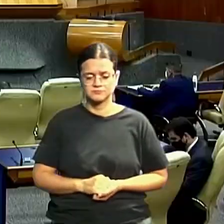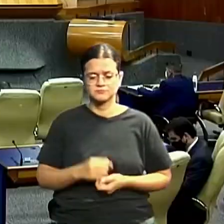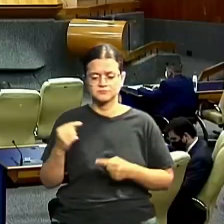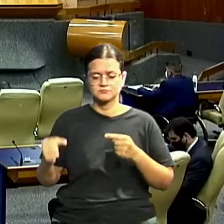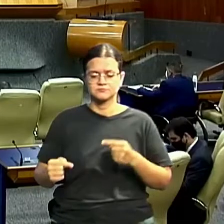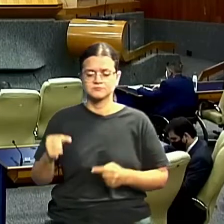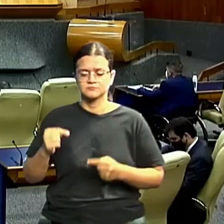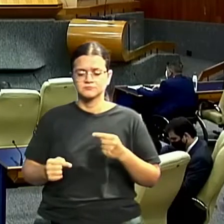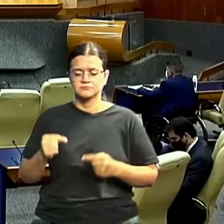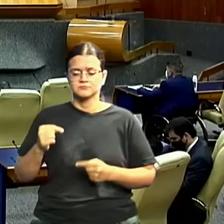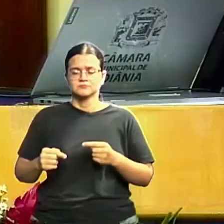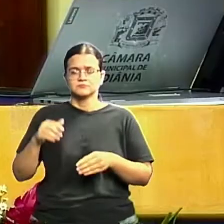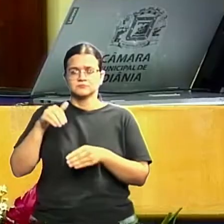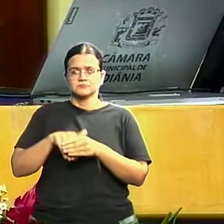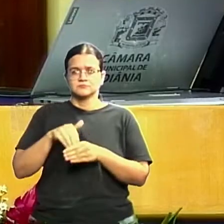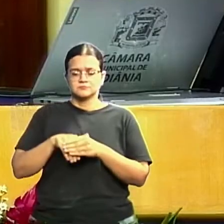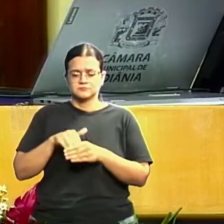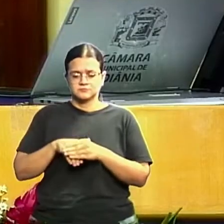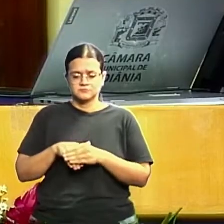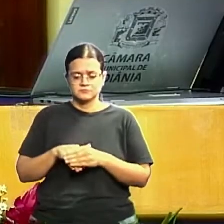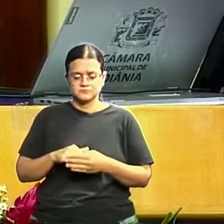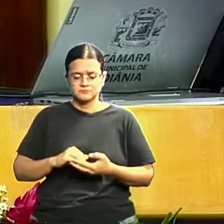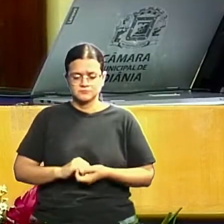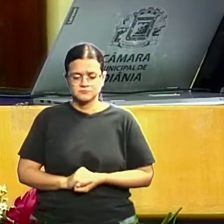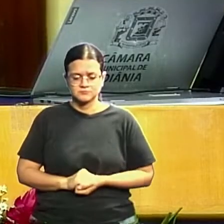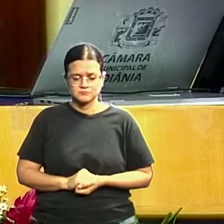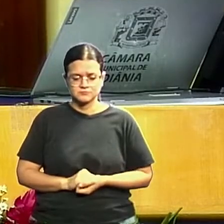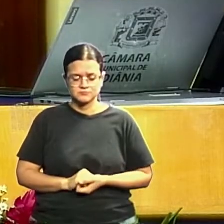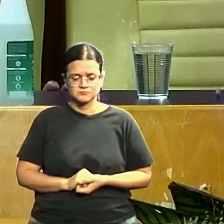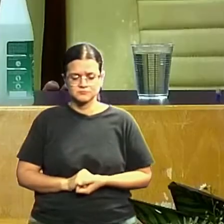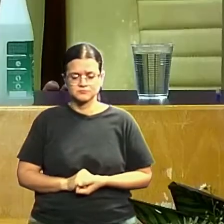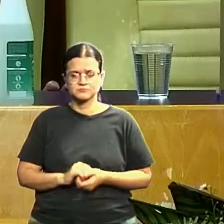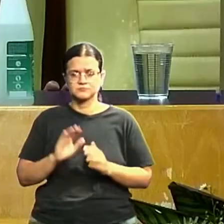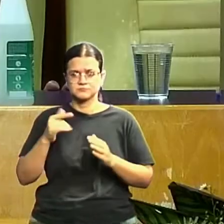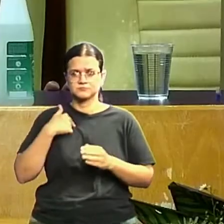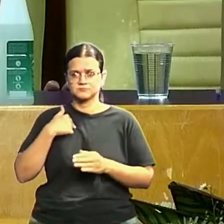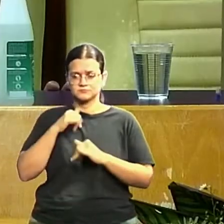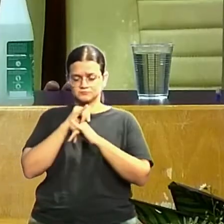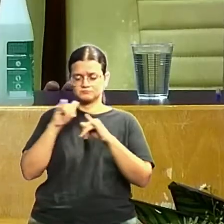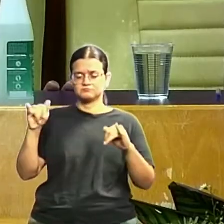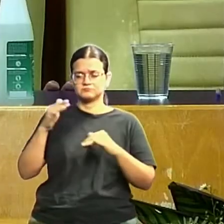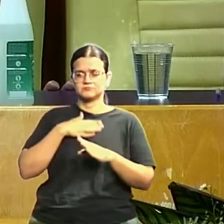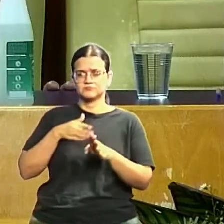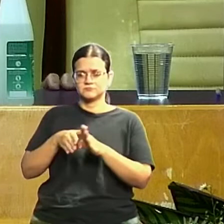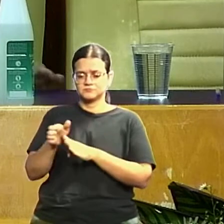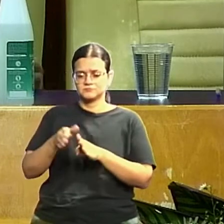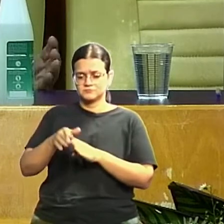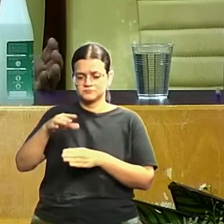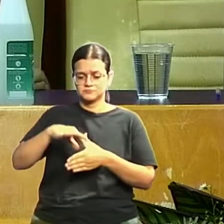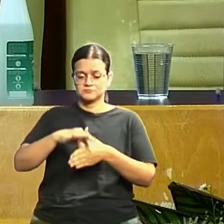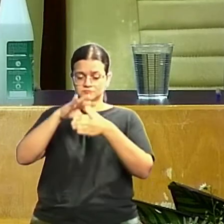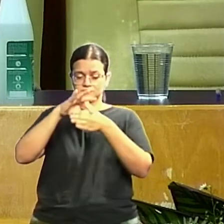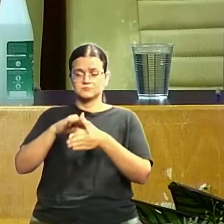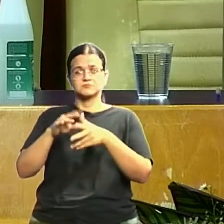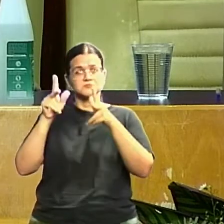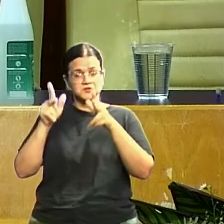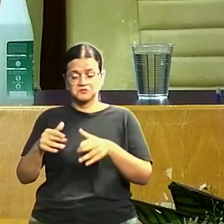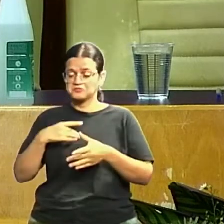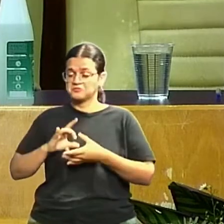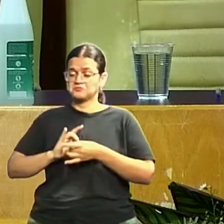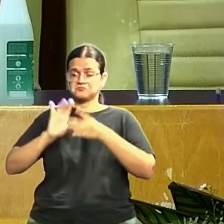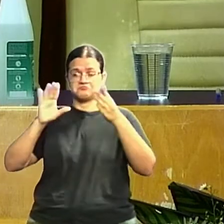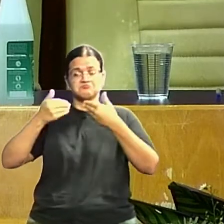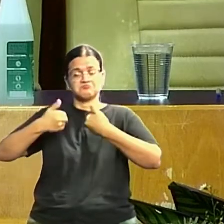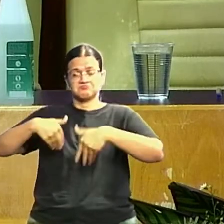Em discussão, em votação, sim, mantém o veto, não rejeita. Encaminhamento da liderança. Da mesma forma, nós vamos